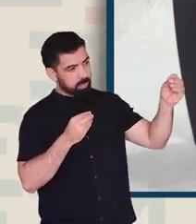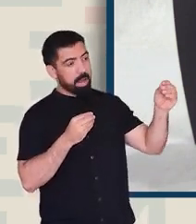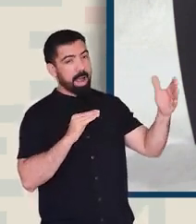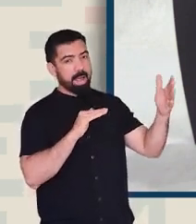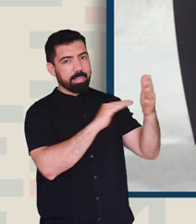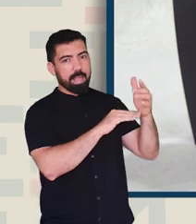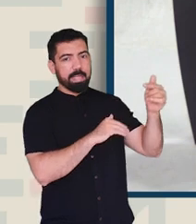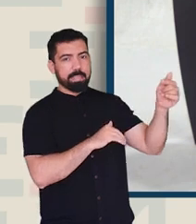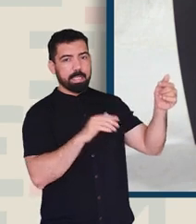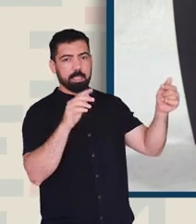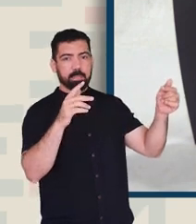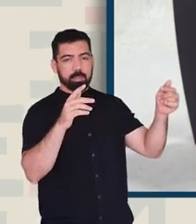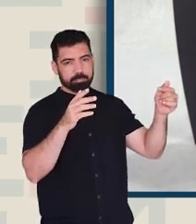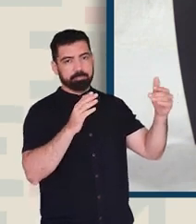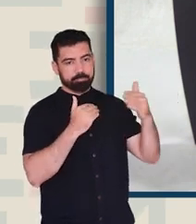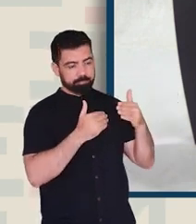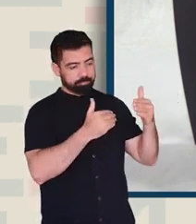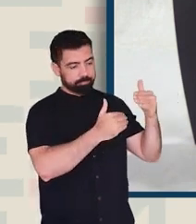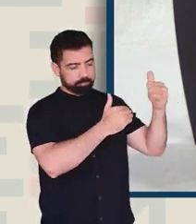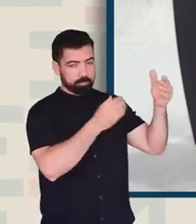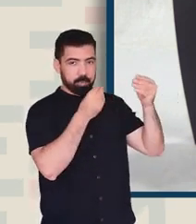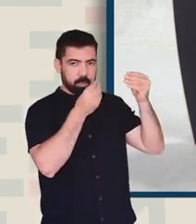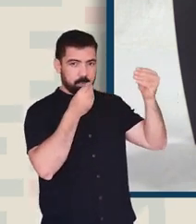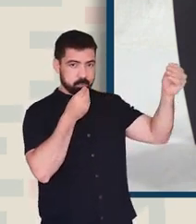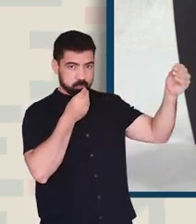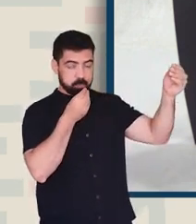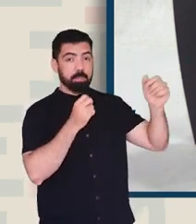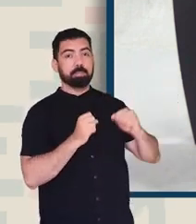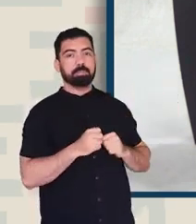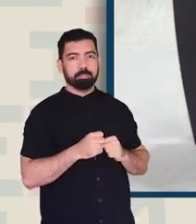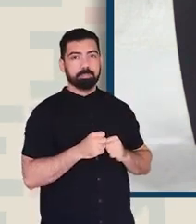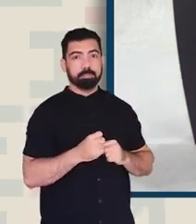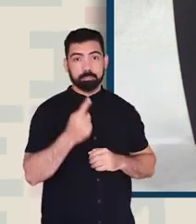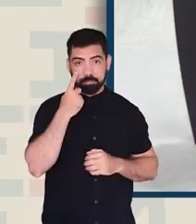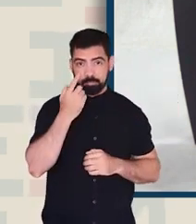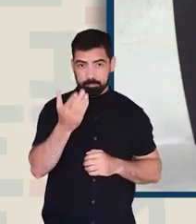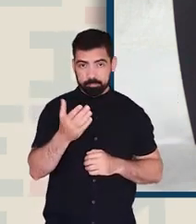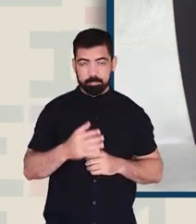curto ou deixar o instrumento mais longo. Porém, eu vou ter primeira posição,